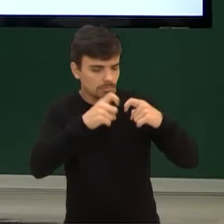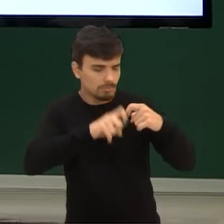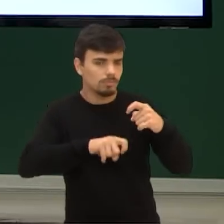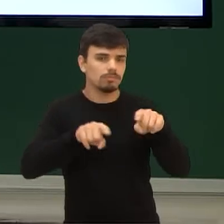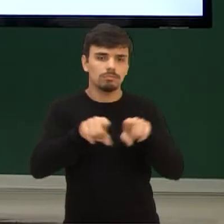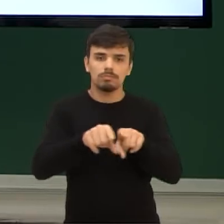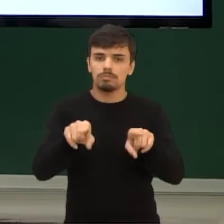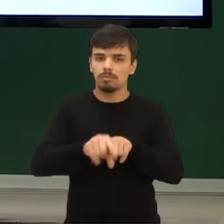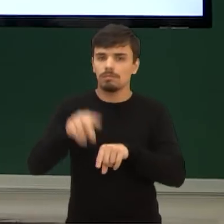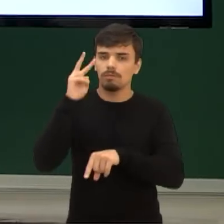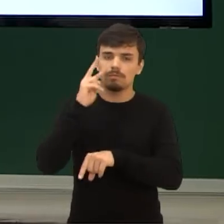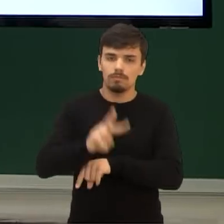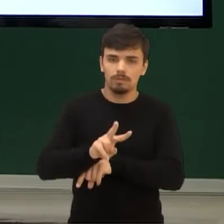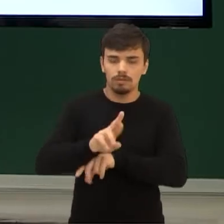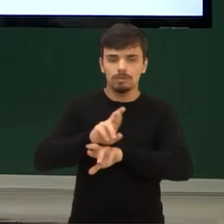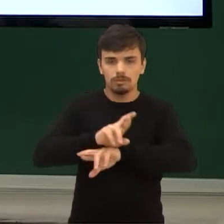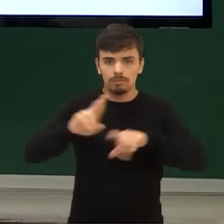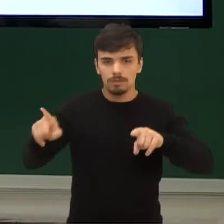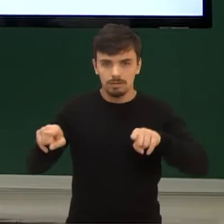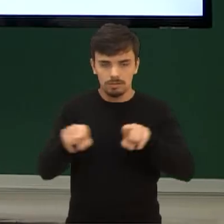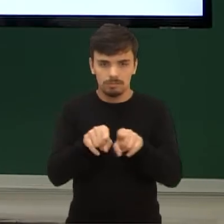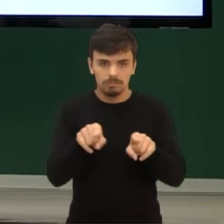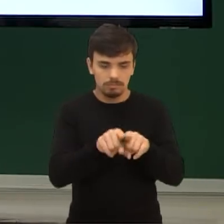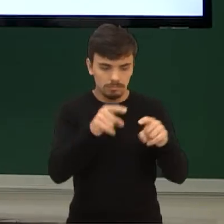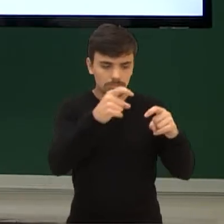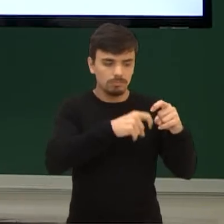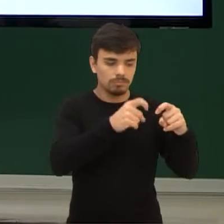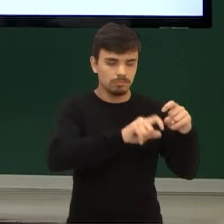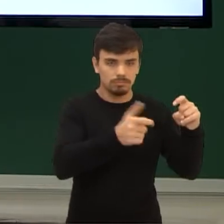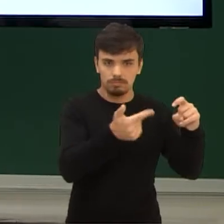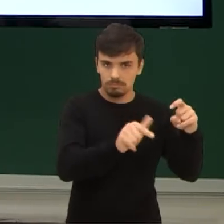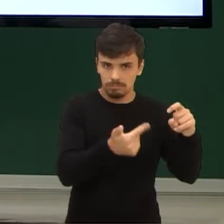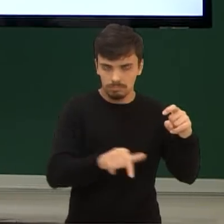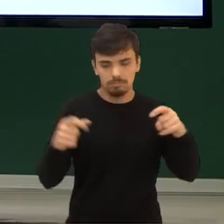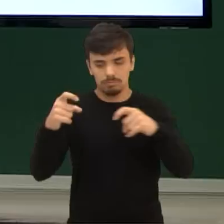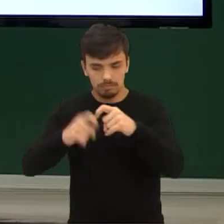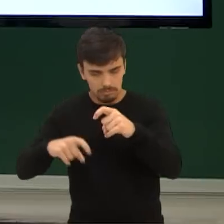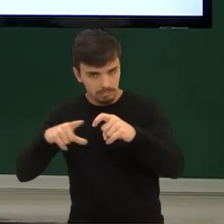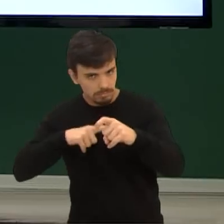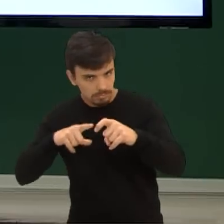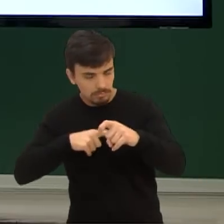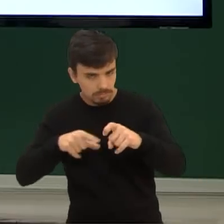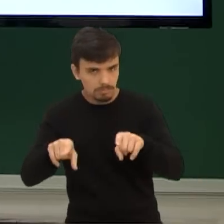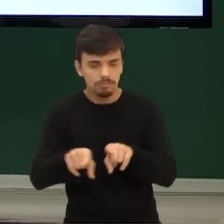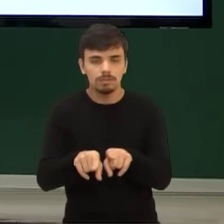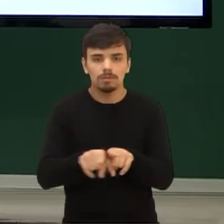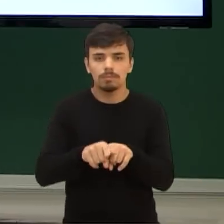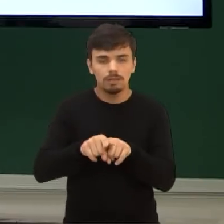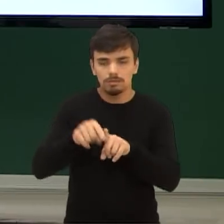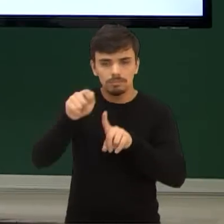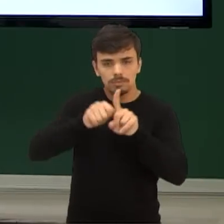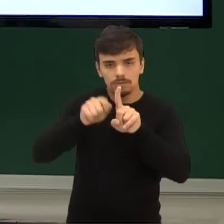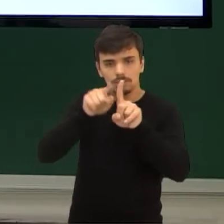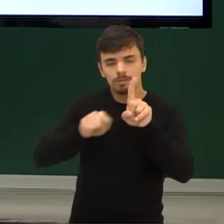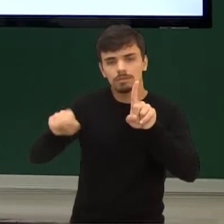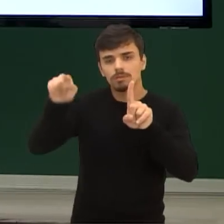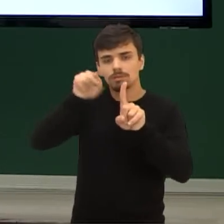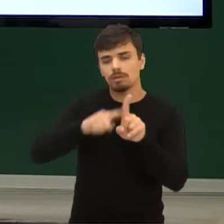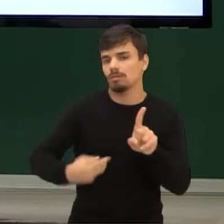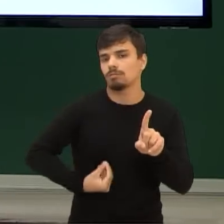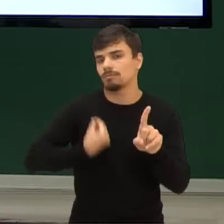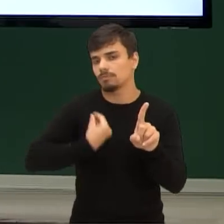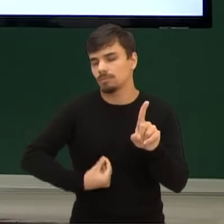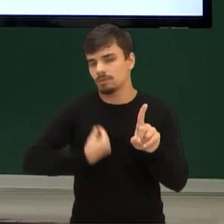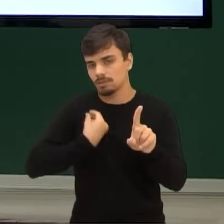viu a diferença de reprodução assexuada e sexuada, né? Falamos lá de ciclo de vida. Nós vimos